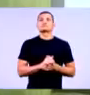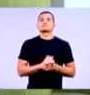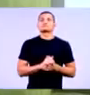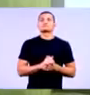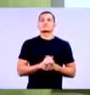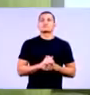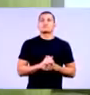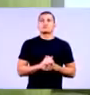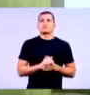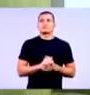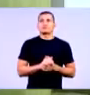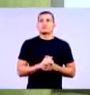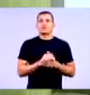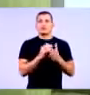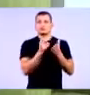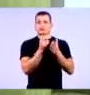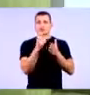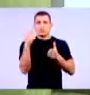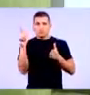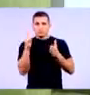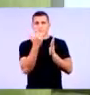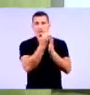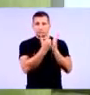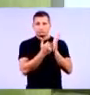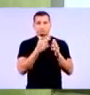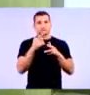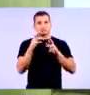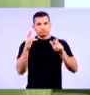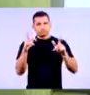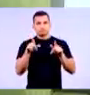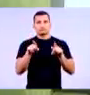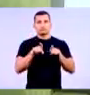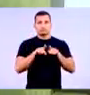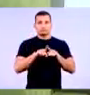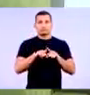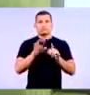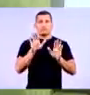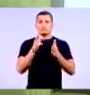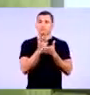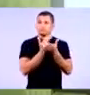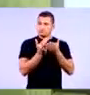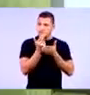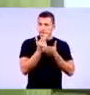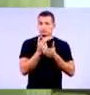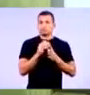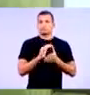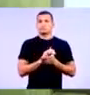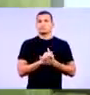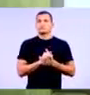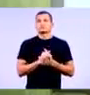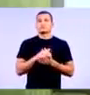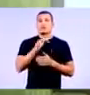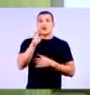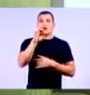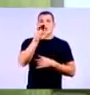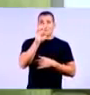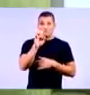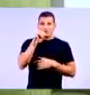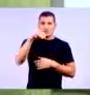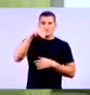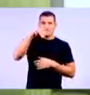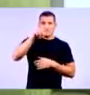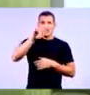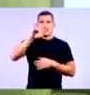XMind trabalha mais com mapa conceitual, que é um pouquinho diferente de mapa mental. Mas o FreeMind permite essa construção, esses